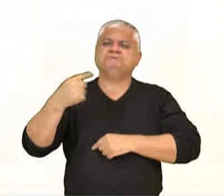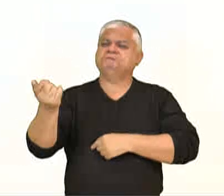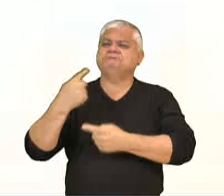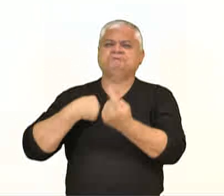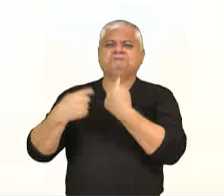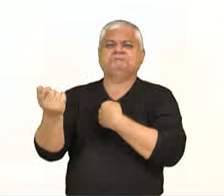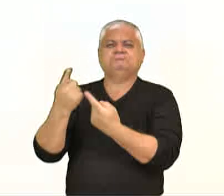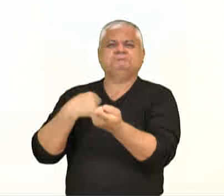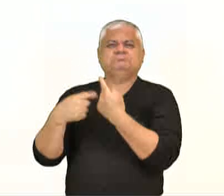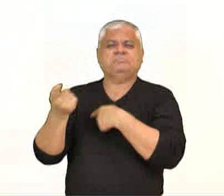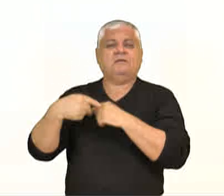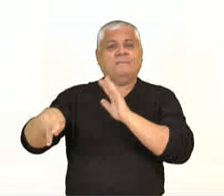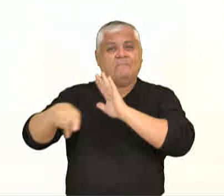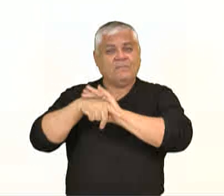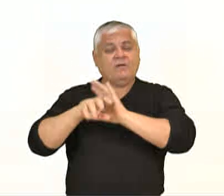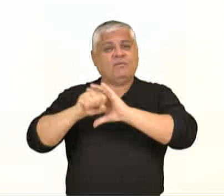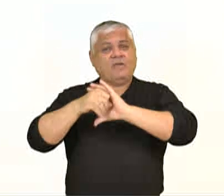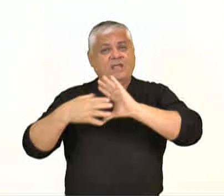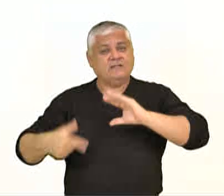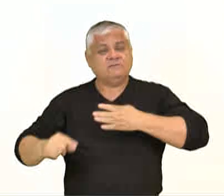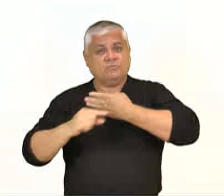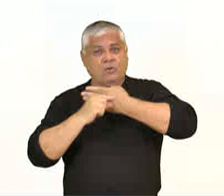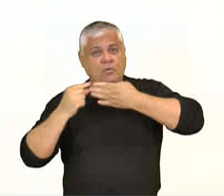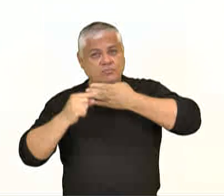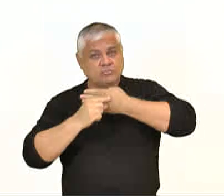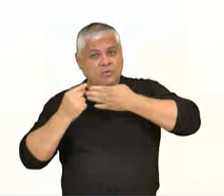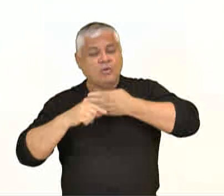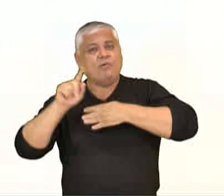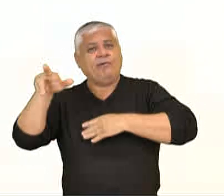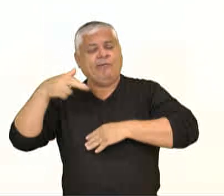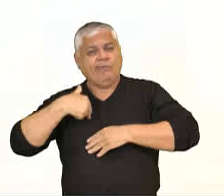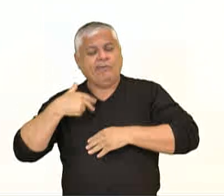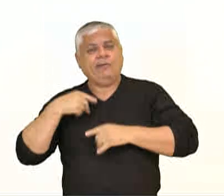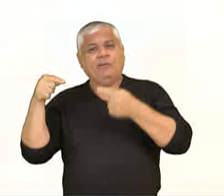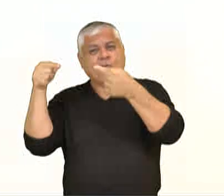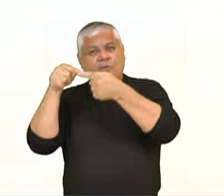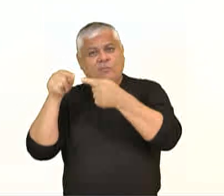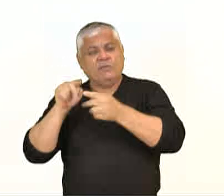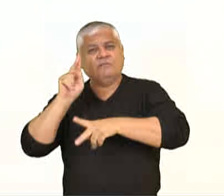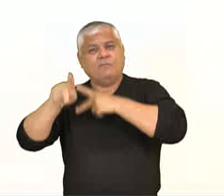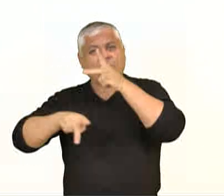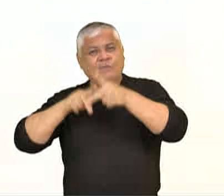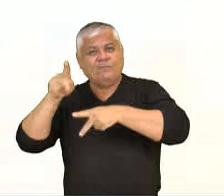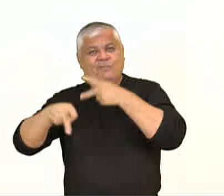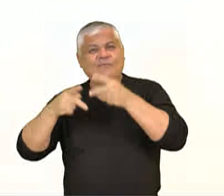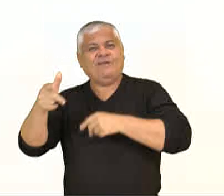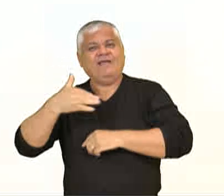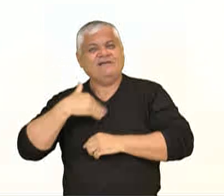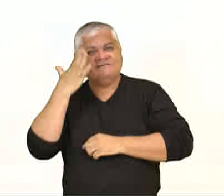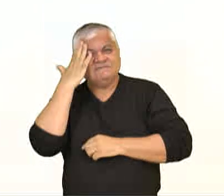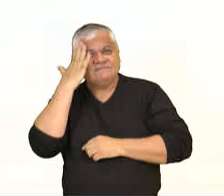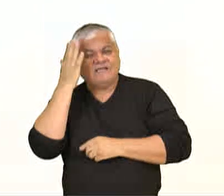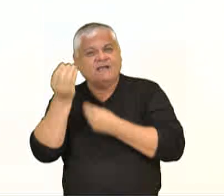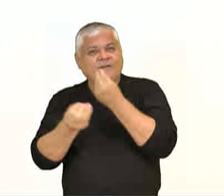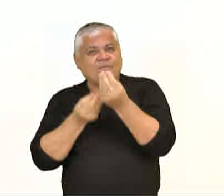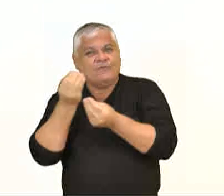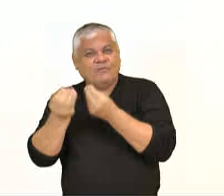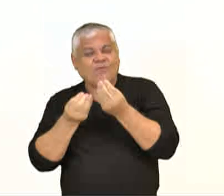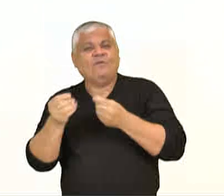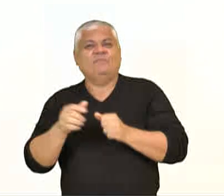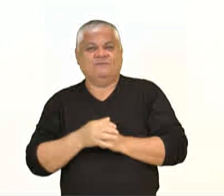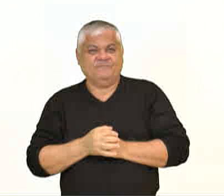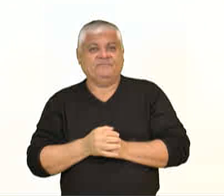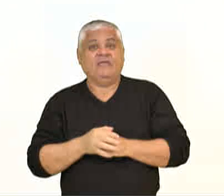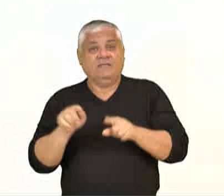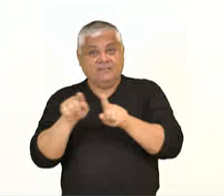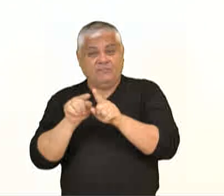muito característico do autor, que dialoga com a sabedoria popular cristalizada em ditos, adágios e provérbios.